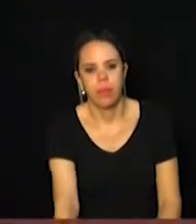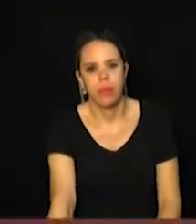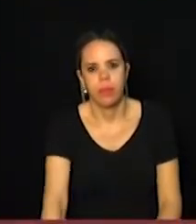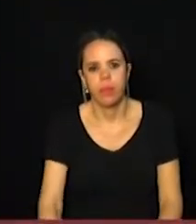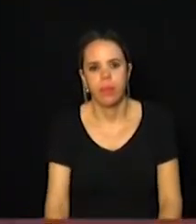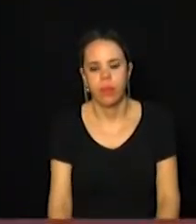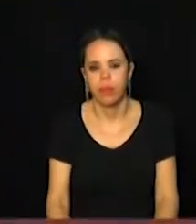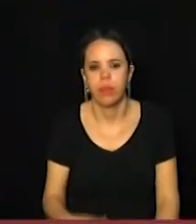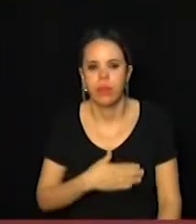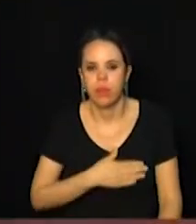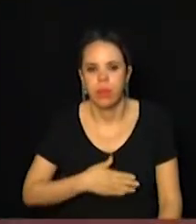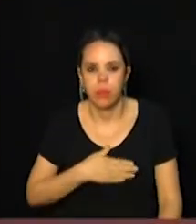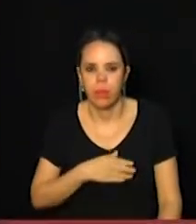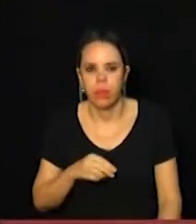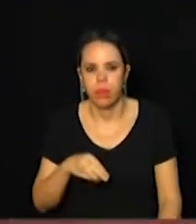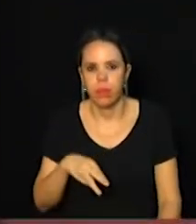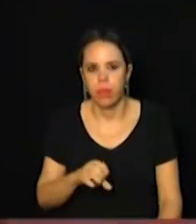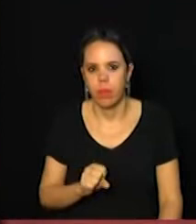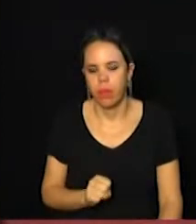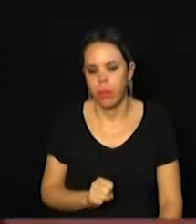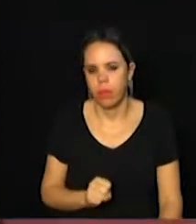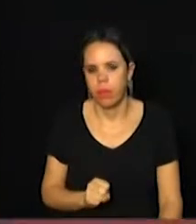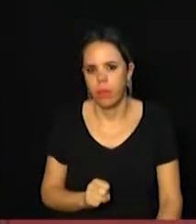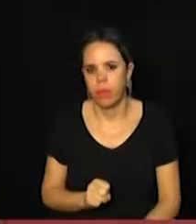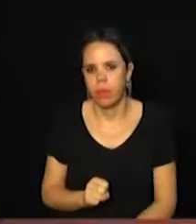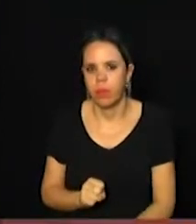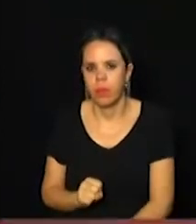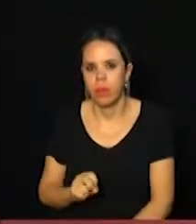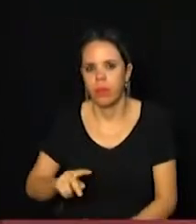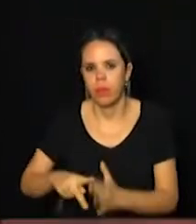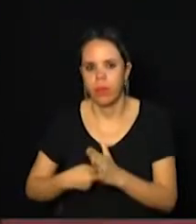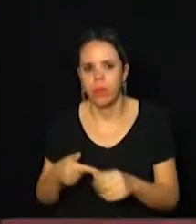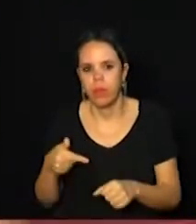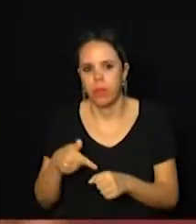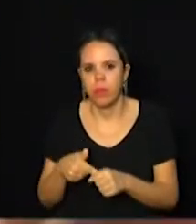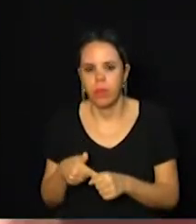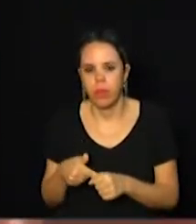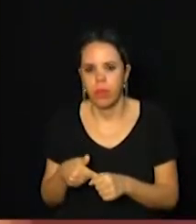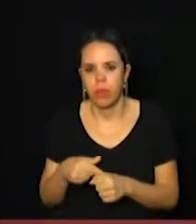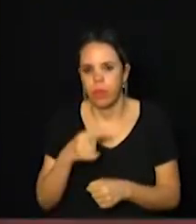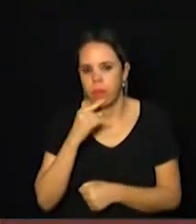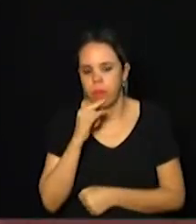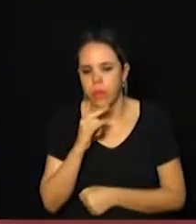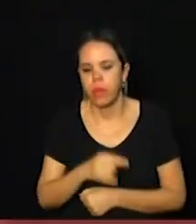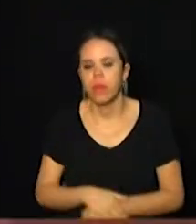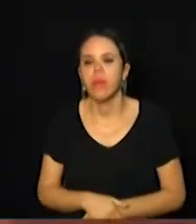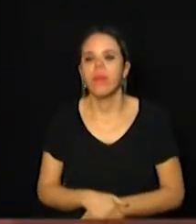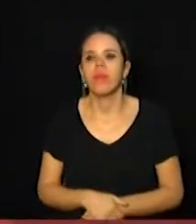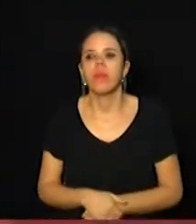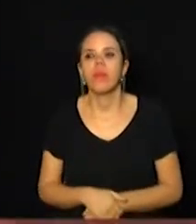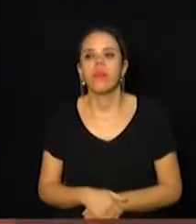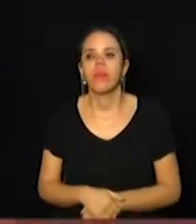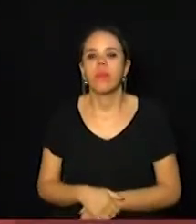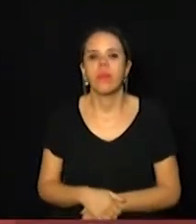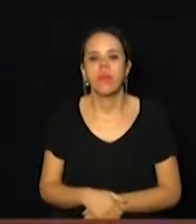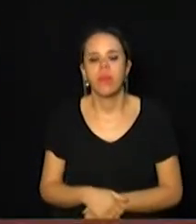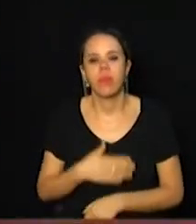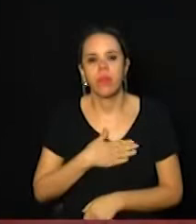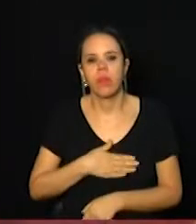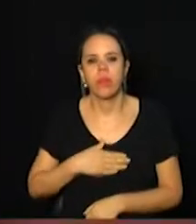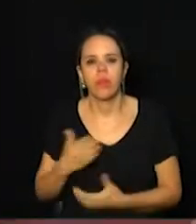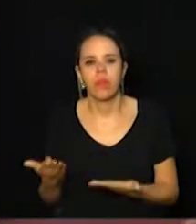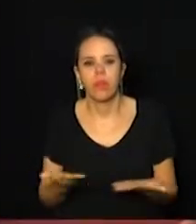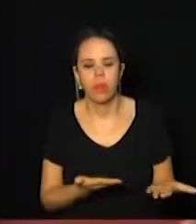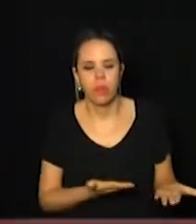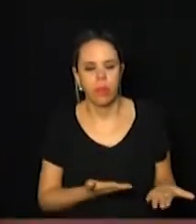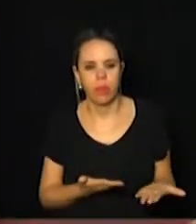privilégio de receber o Marcos Vitor representando o sindicato dos frentistas de Piracicaba privilégio